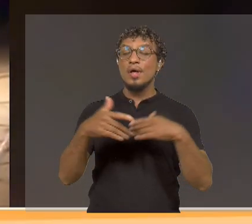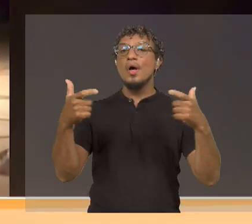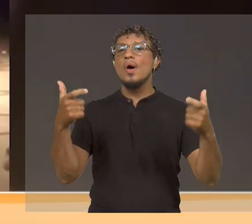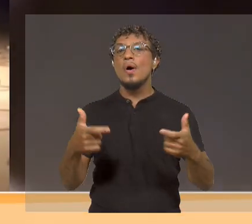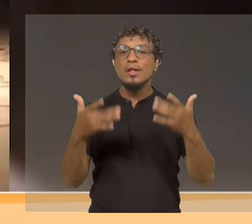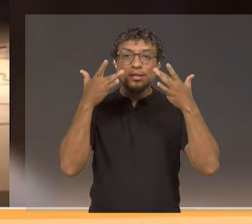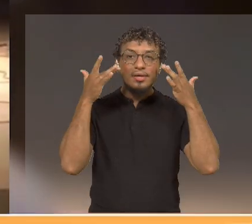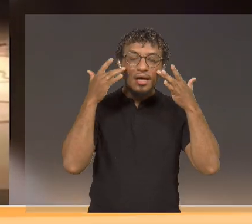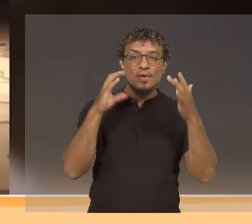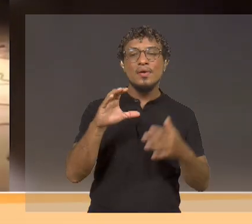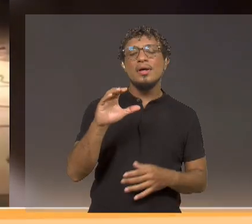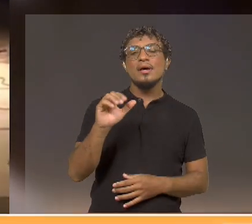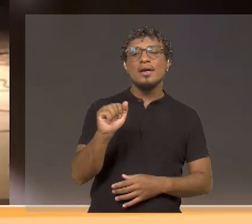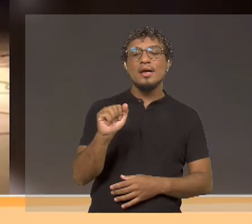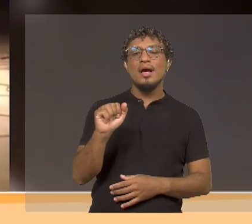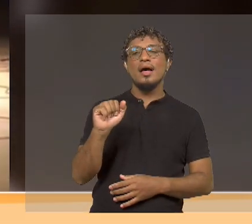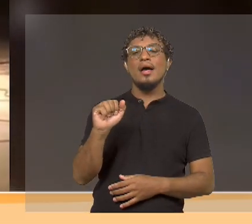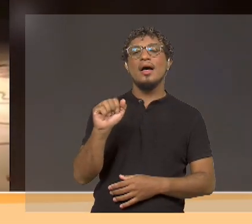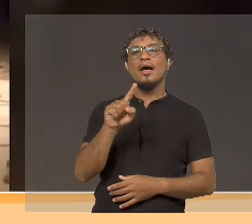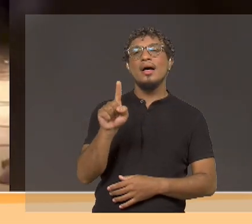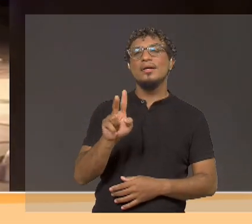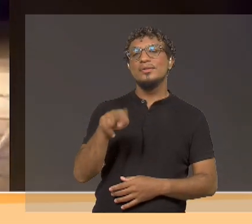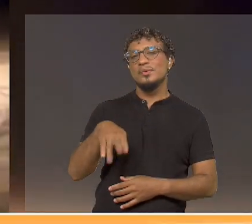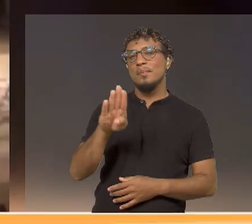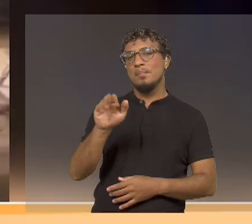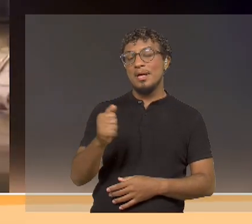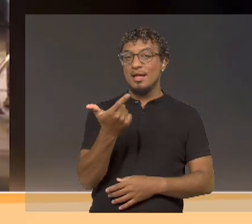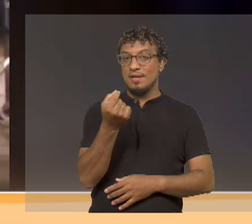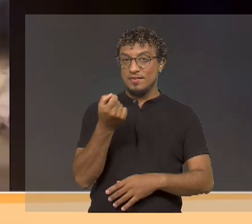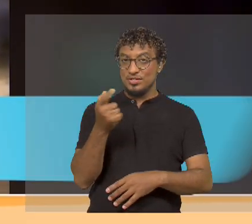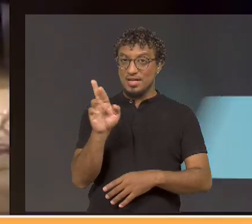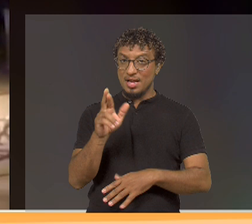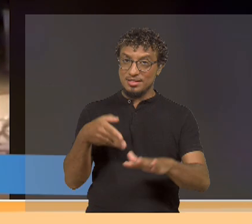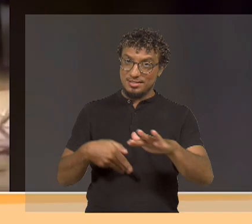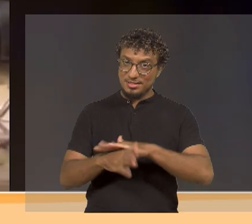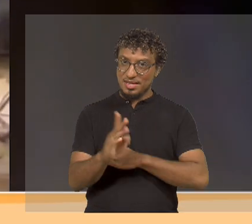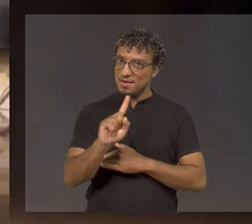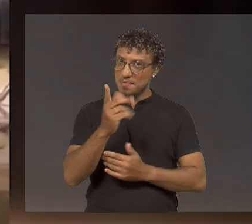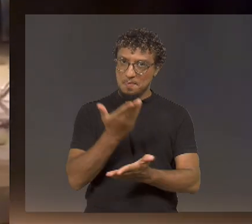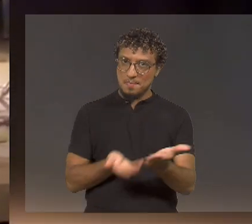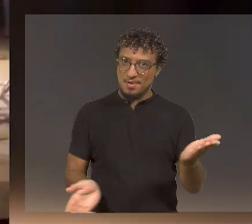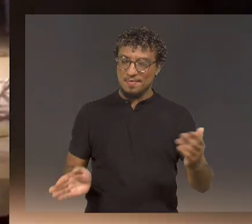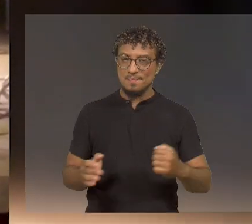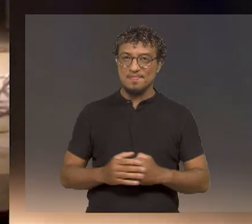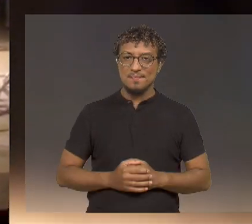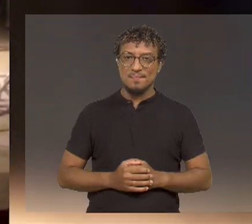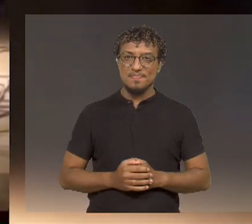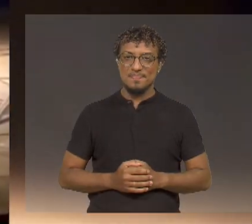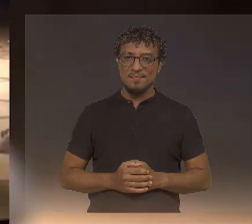Teatro Casumbá, com ingressos a partir de R$20. Não perca!